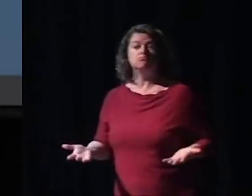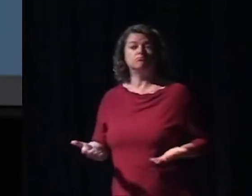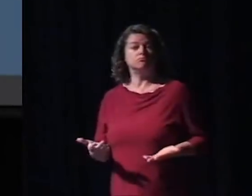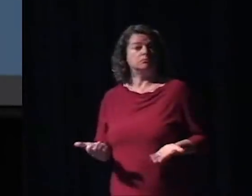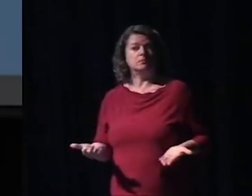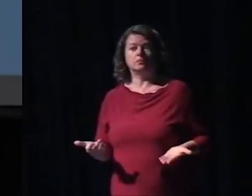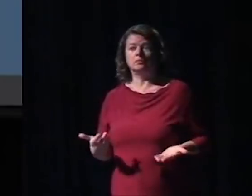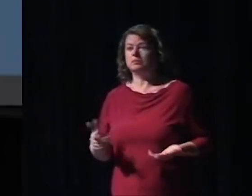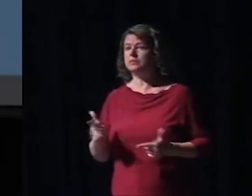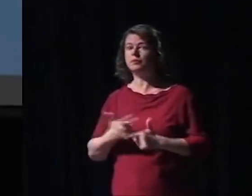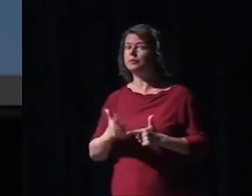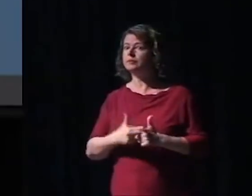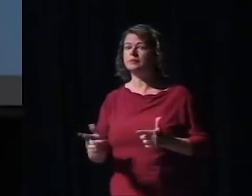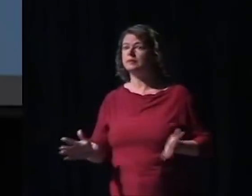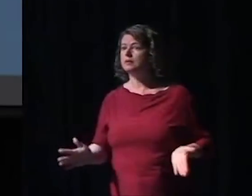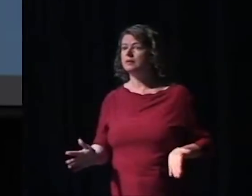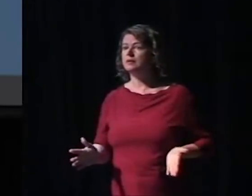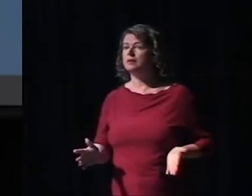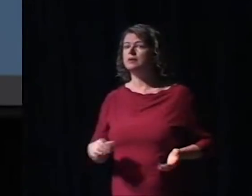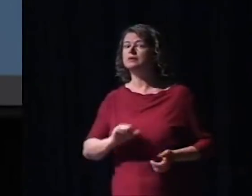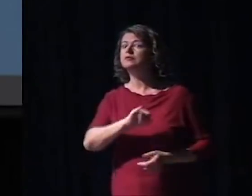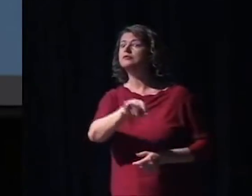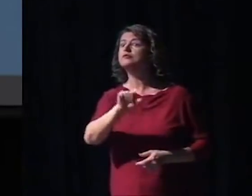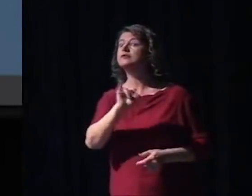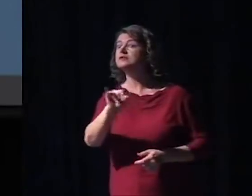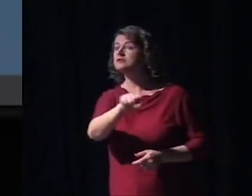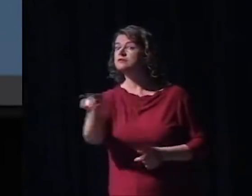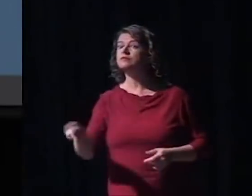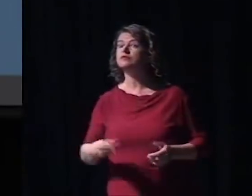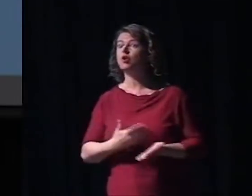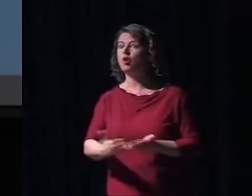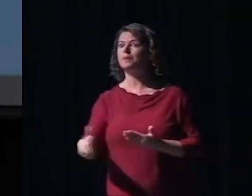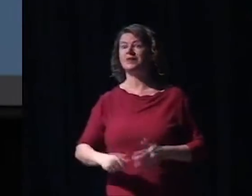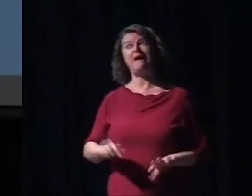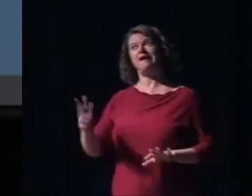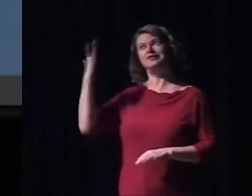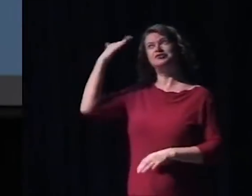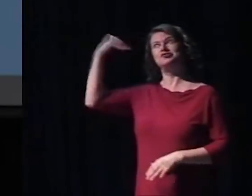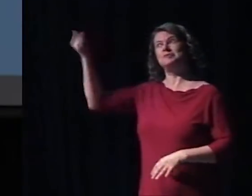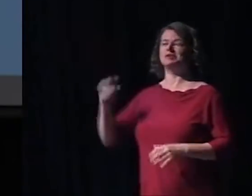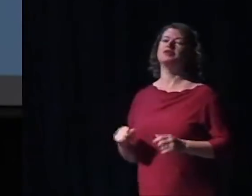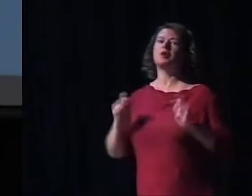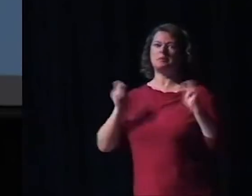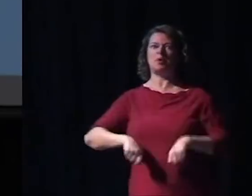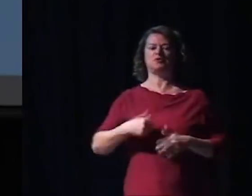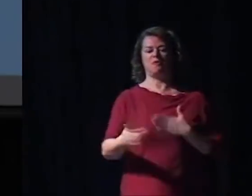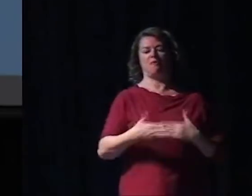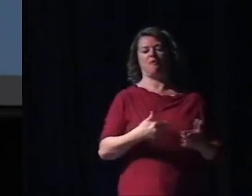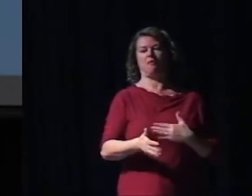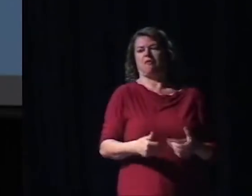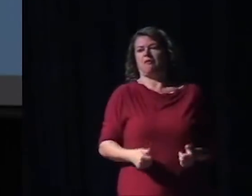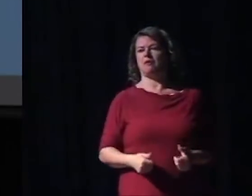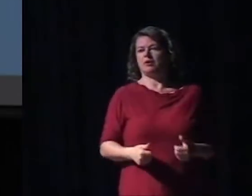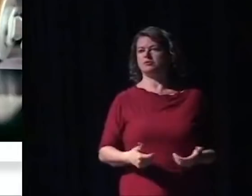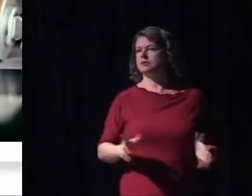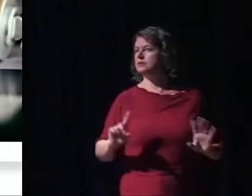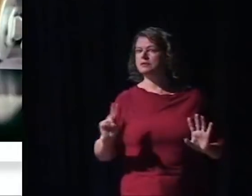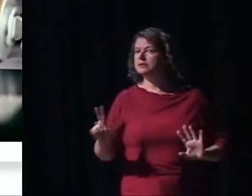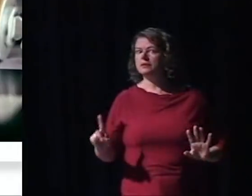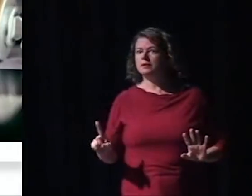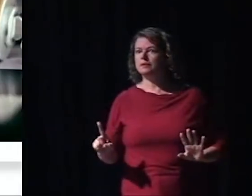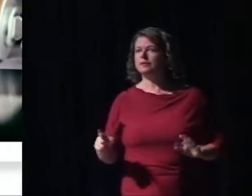Se você viver na sua autossuficiência, achando que você não vai cair por causa disso, você já caiu. Número